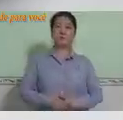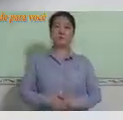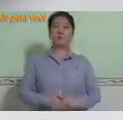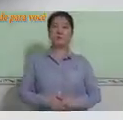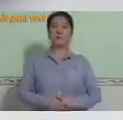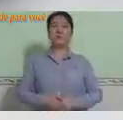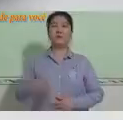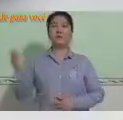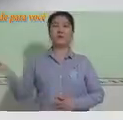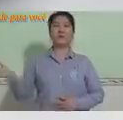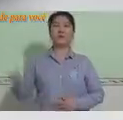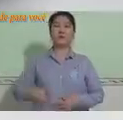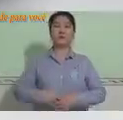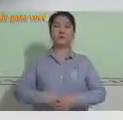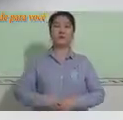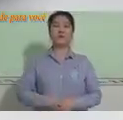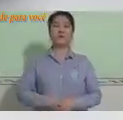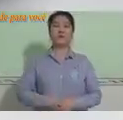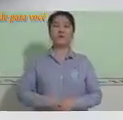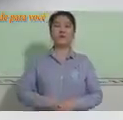ADMINISTRDAPO acento agudo, se 2 meses é